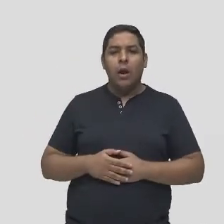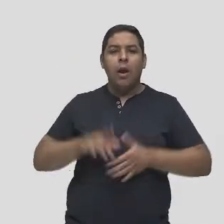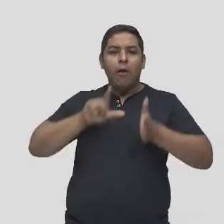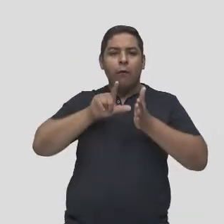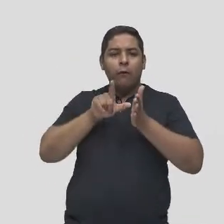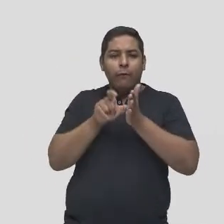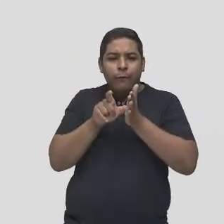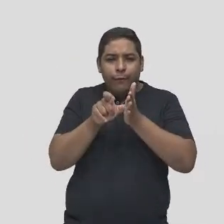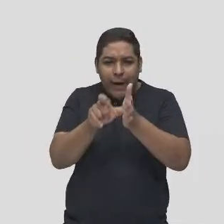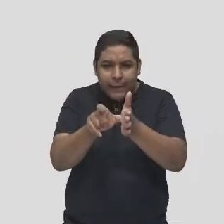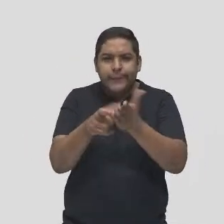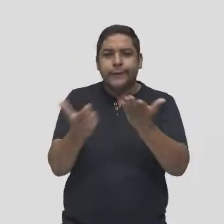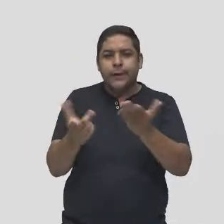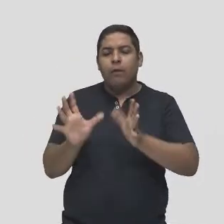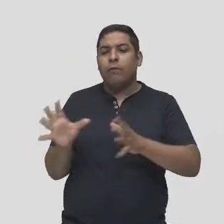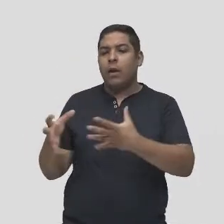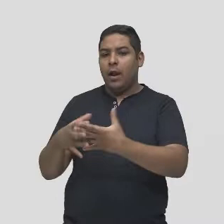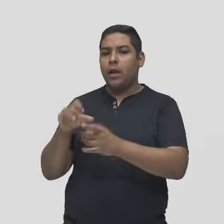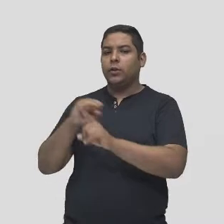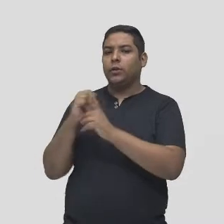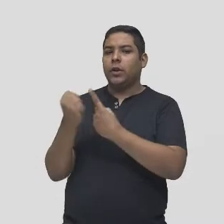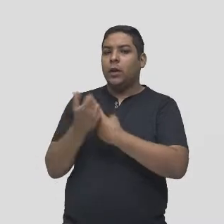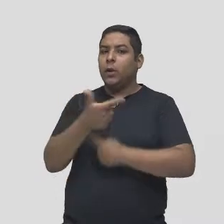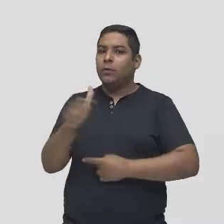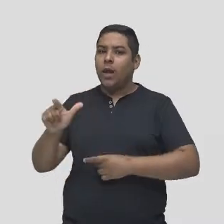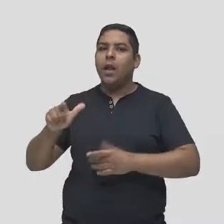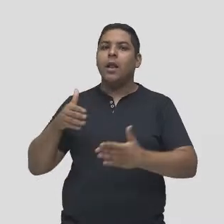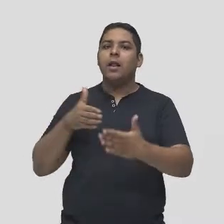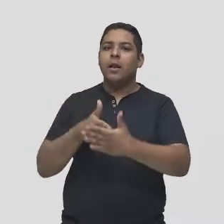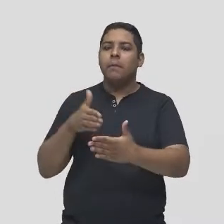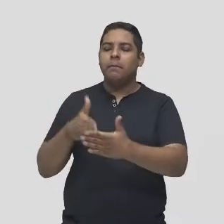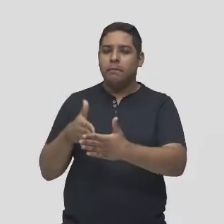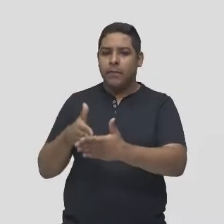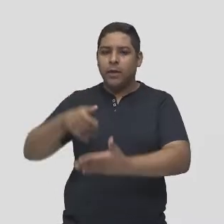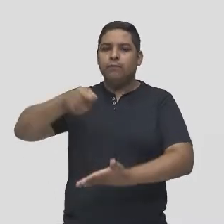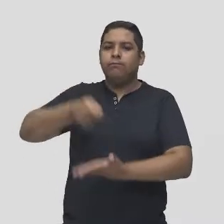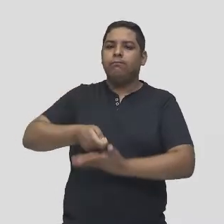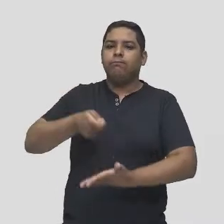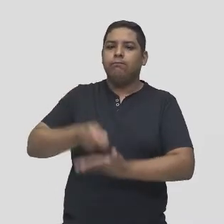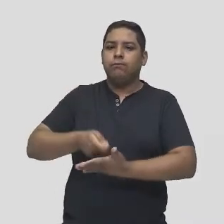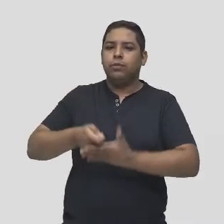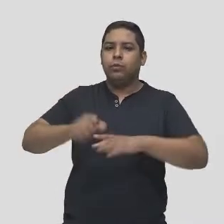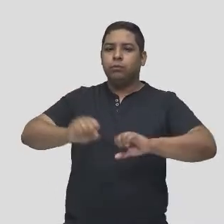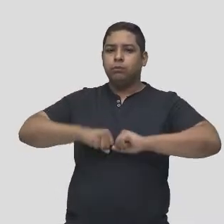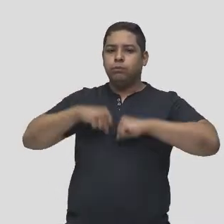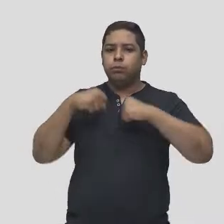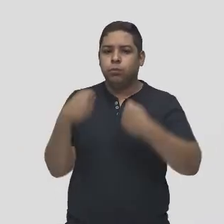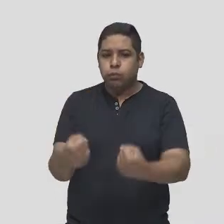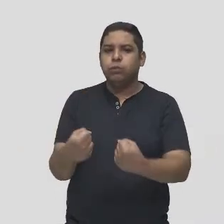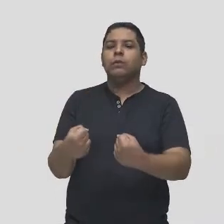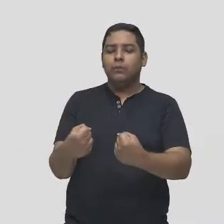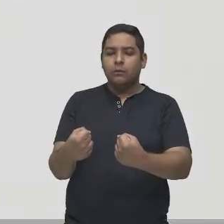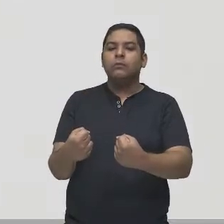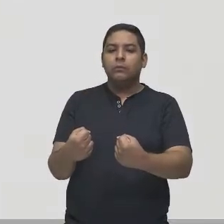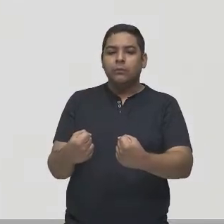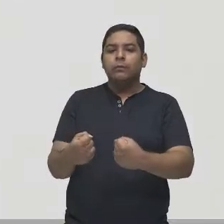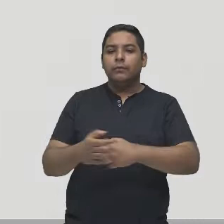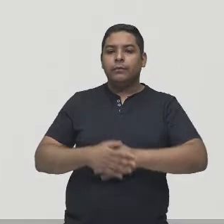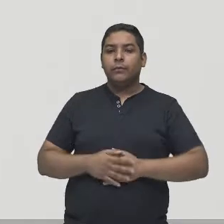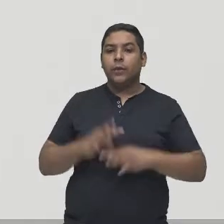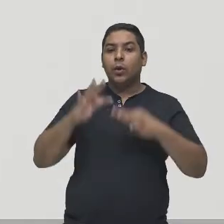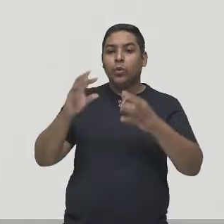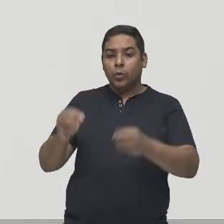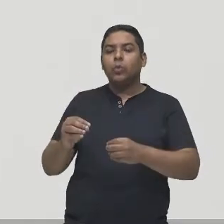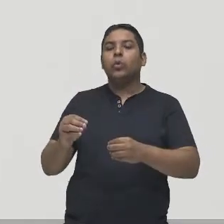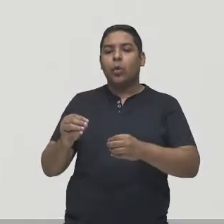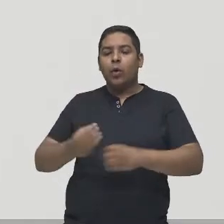social, não reconhece limites à sua autoridade e se esforça para regulamentar todos os aspectos